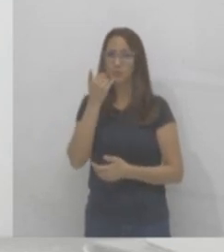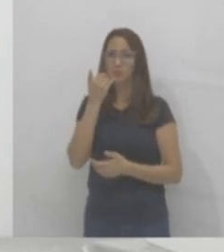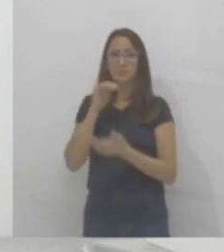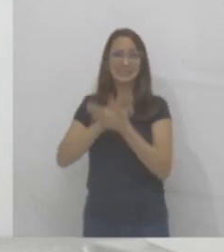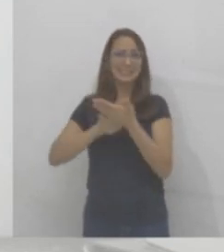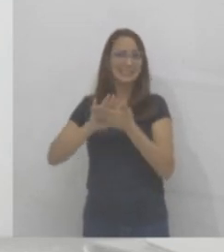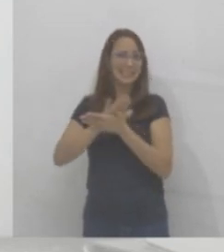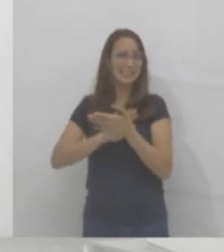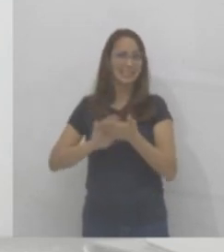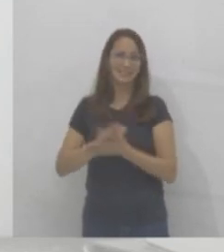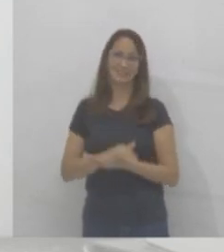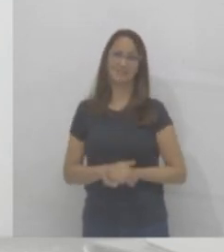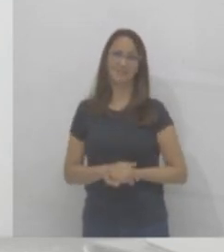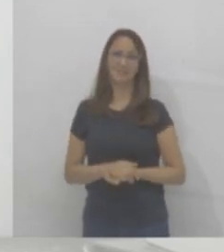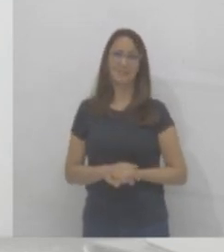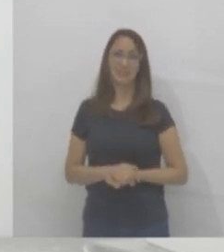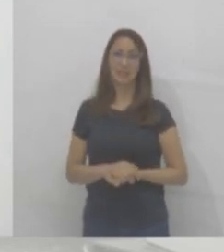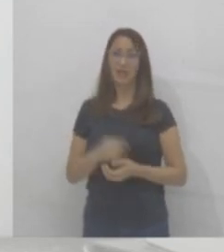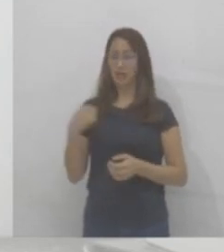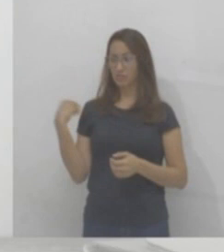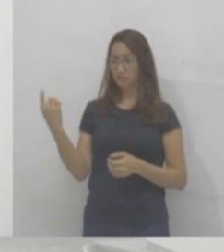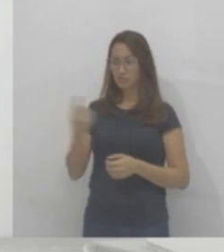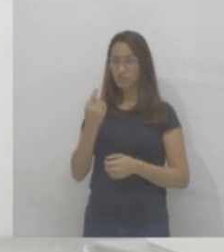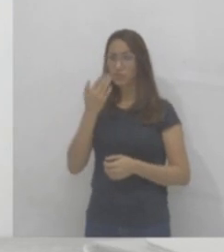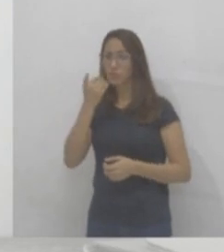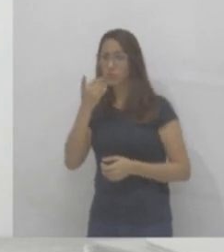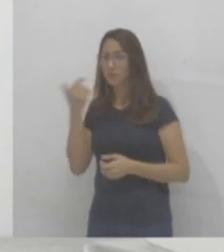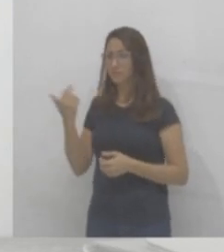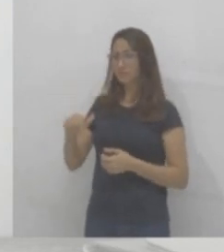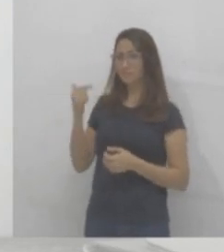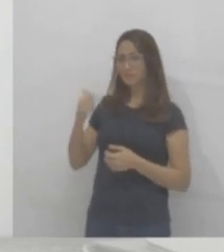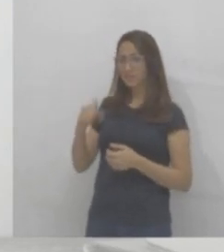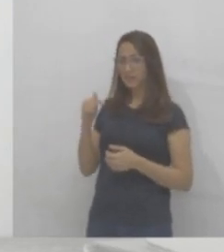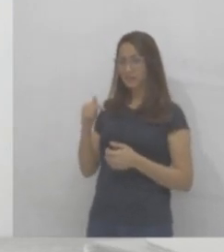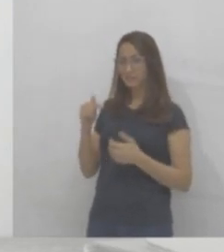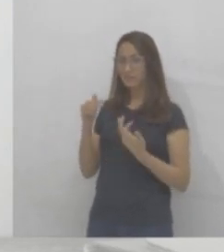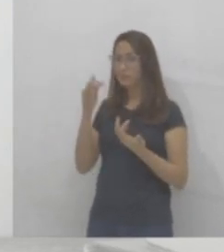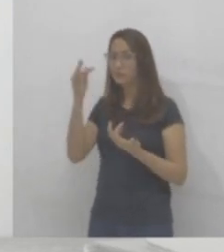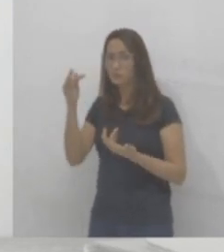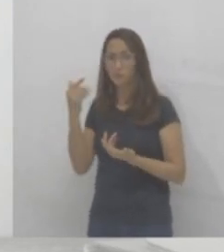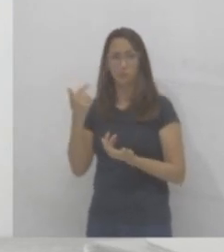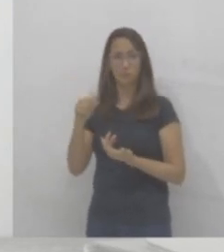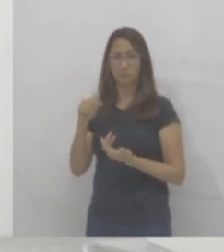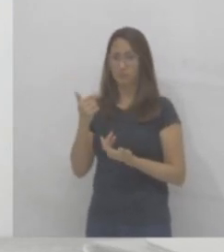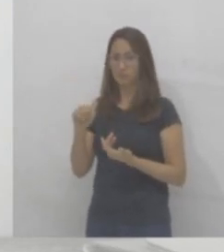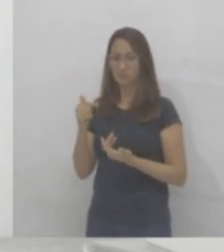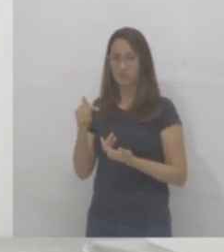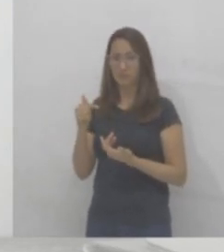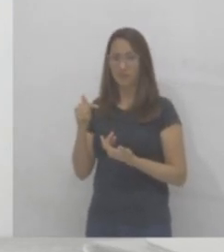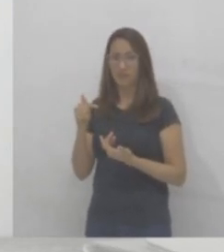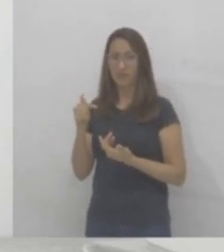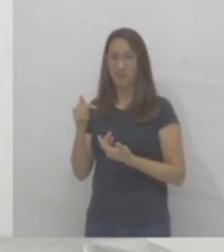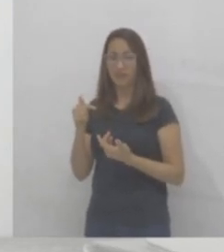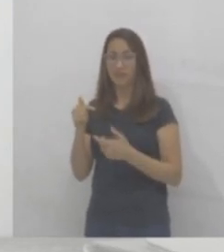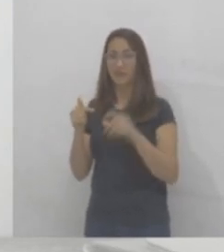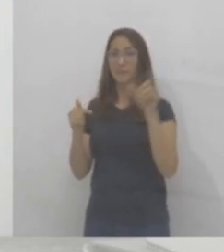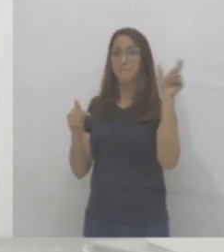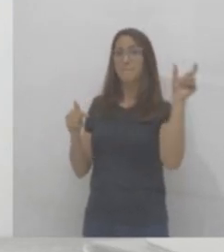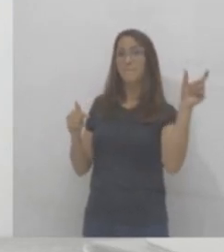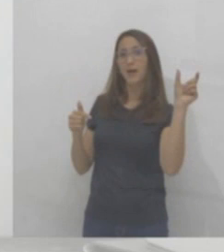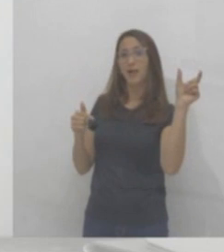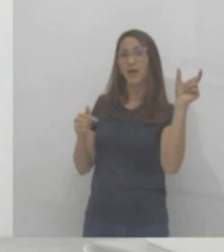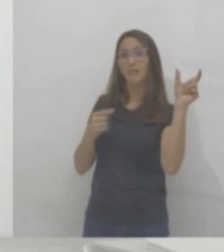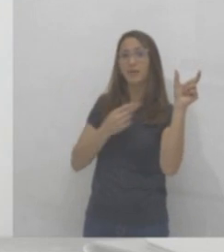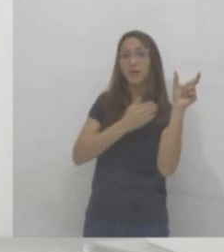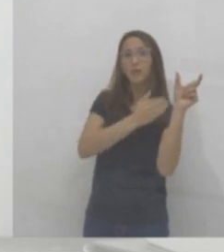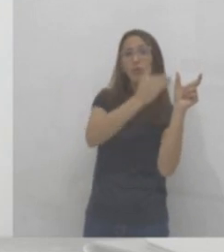para comer. O quê? Que palavrinha deve iniciar ali a frase? Para que ela fique lógica?